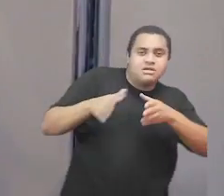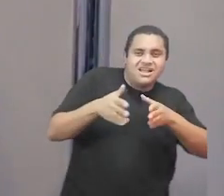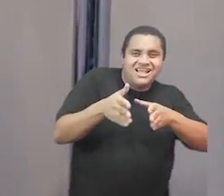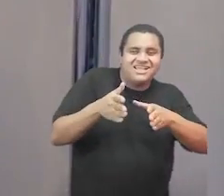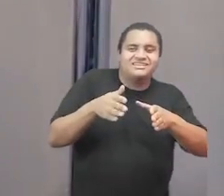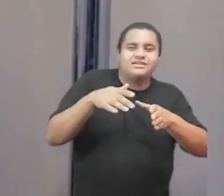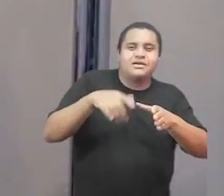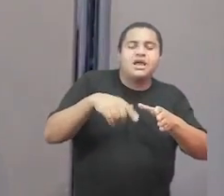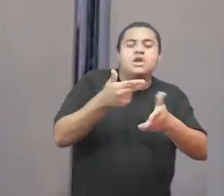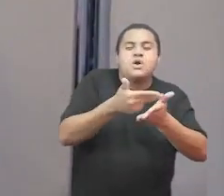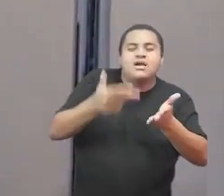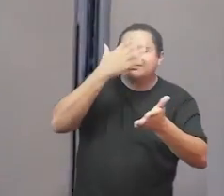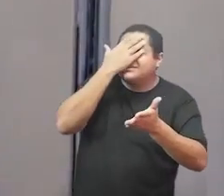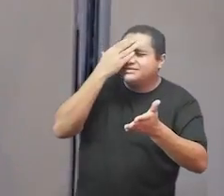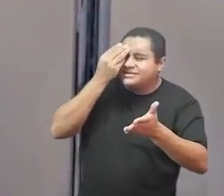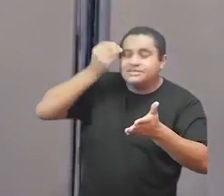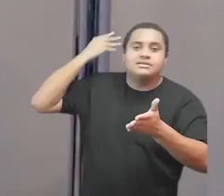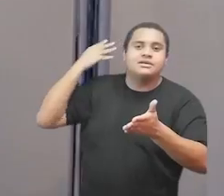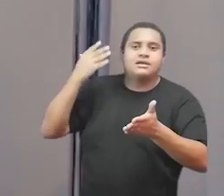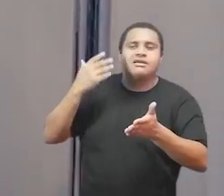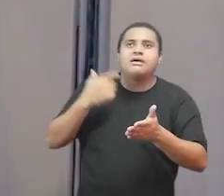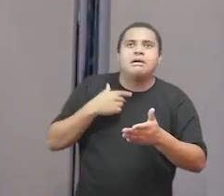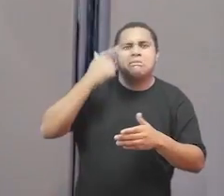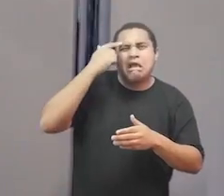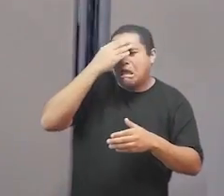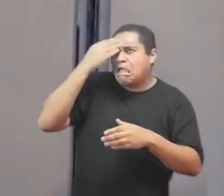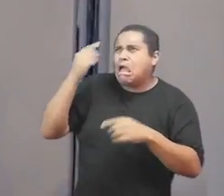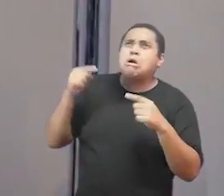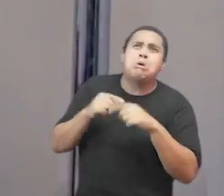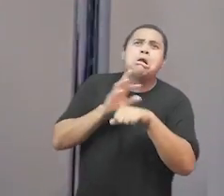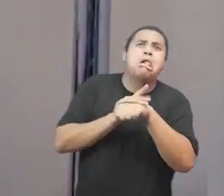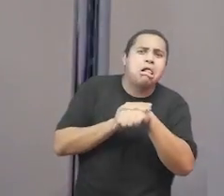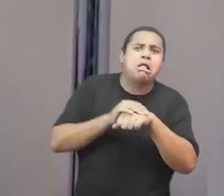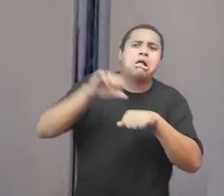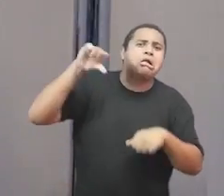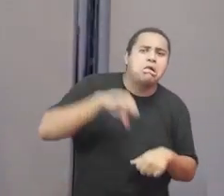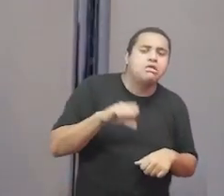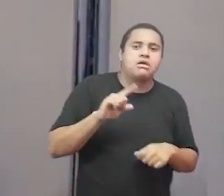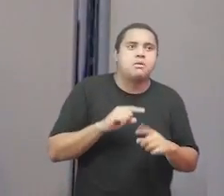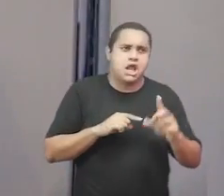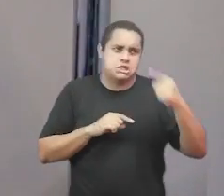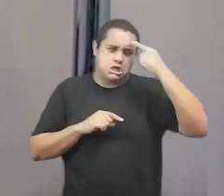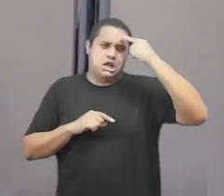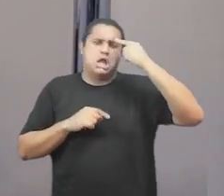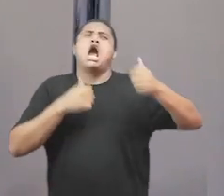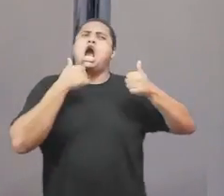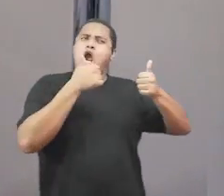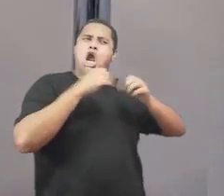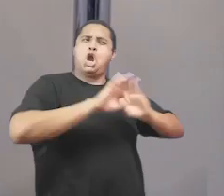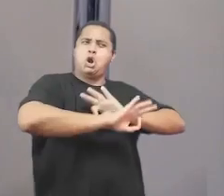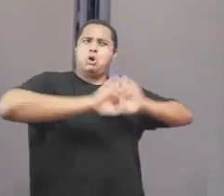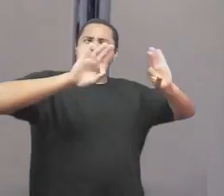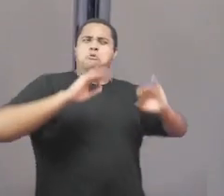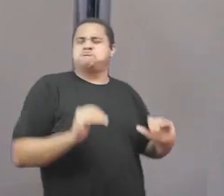esquecimento, que você esquece. Então esquecer é doença, é ruim, é inferno, é terror. Memória não, memória é fodona. Memória